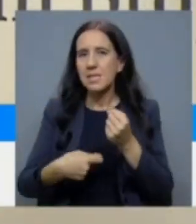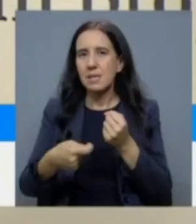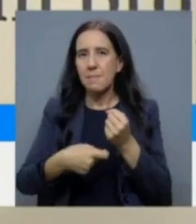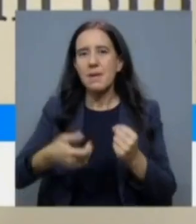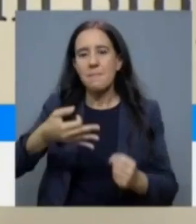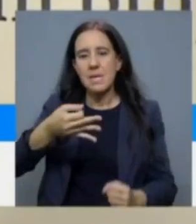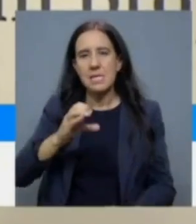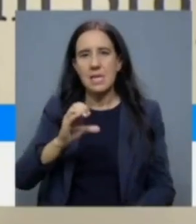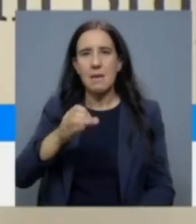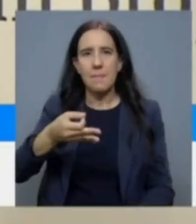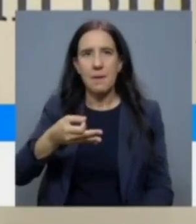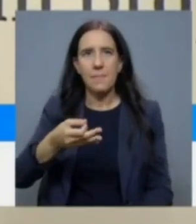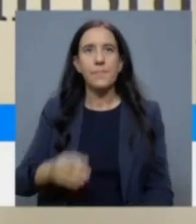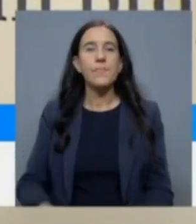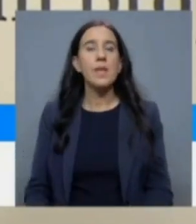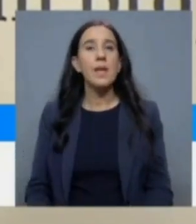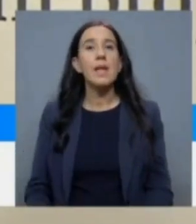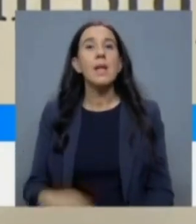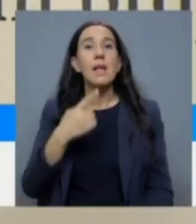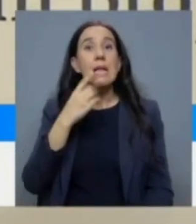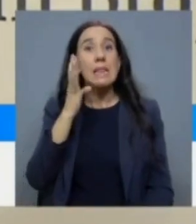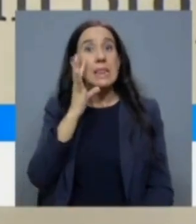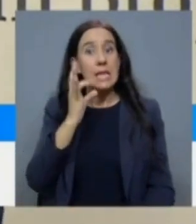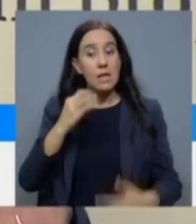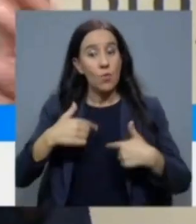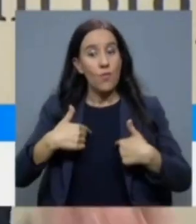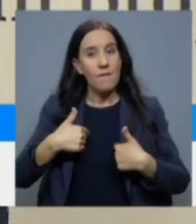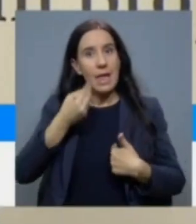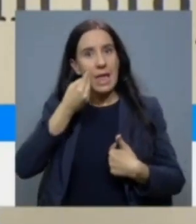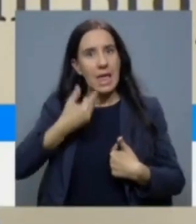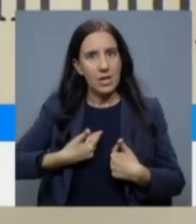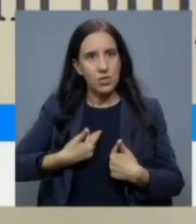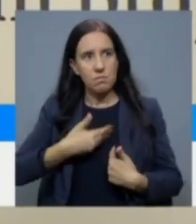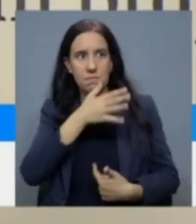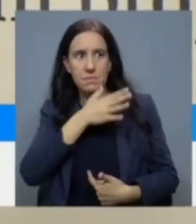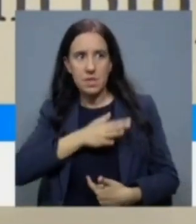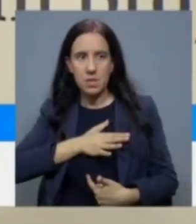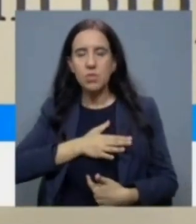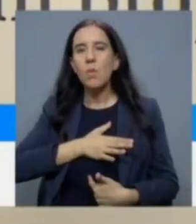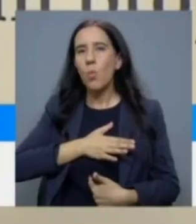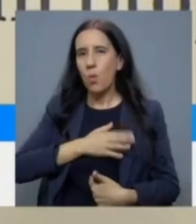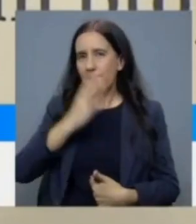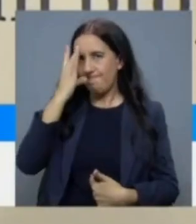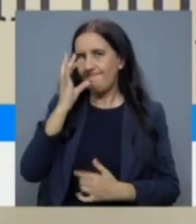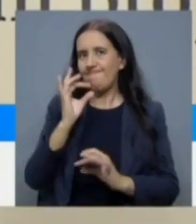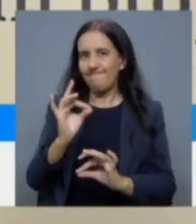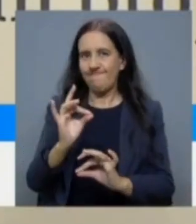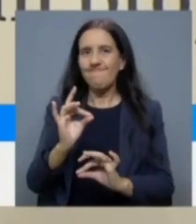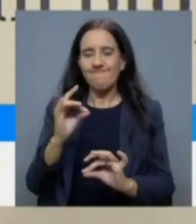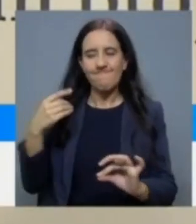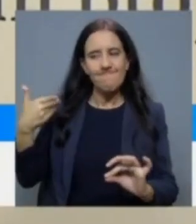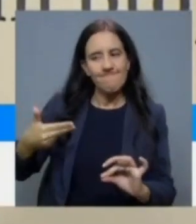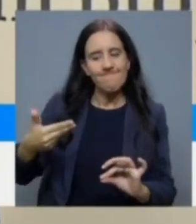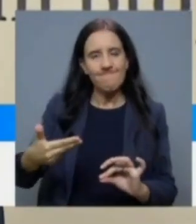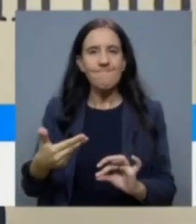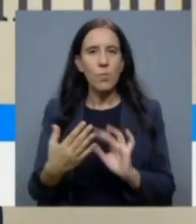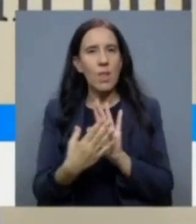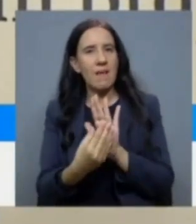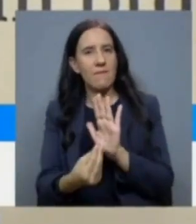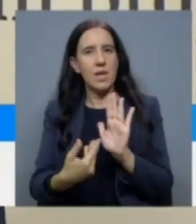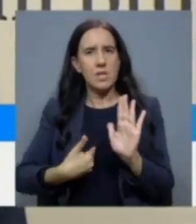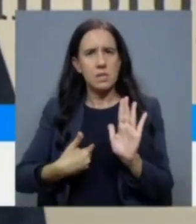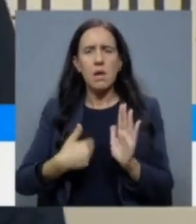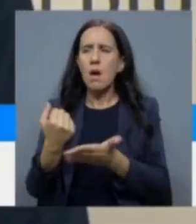Procura só ser o que tu és. Isso serviu-me de referência fundamental, sempre com o apoio, tanto o